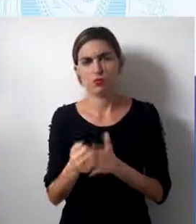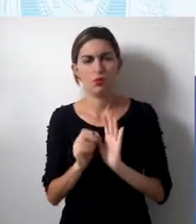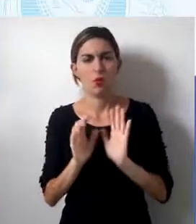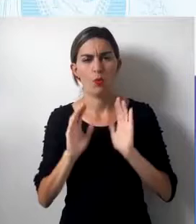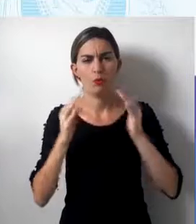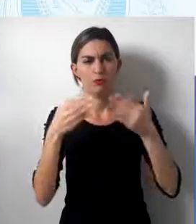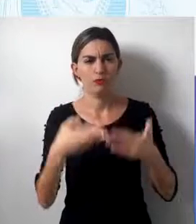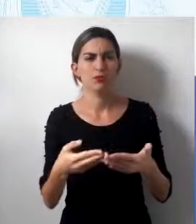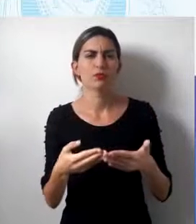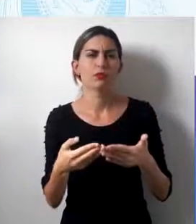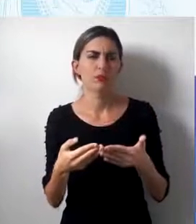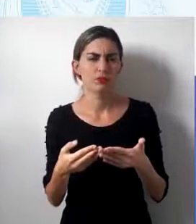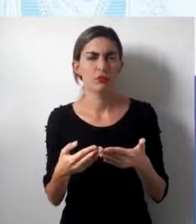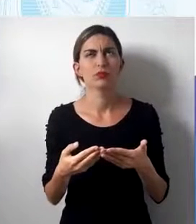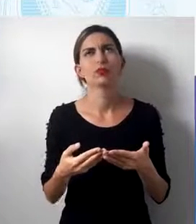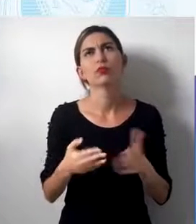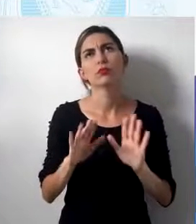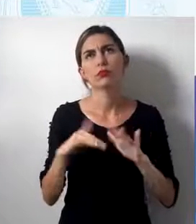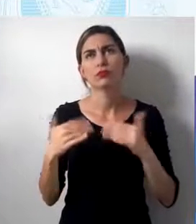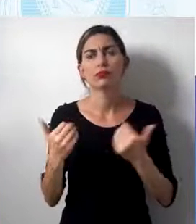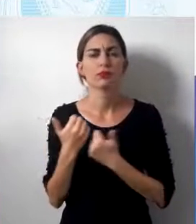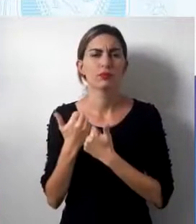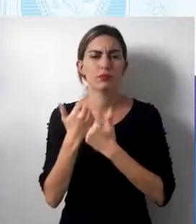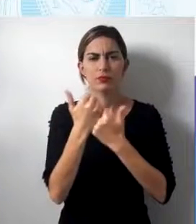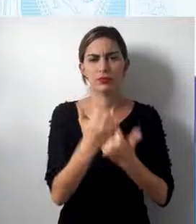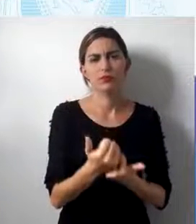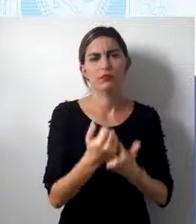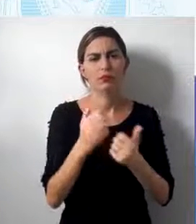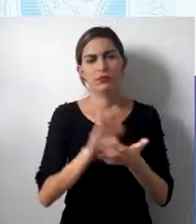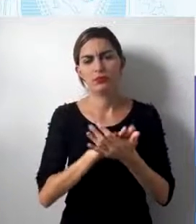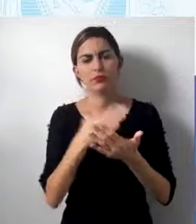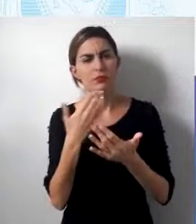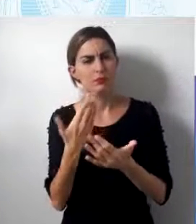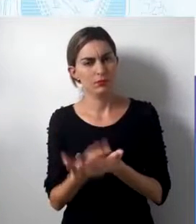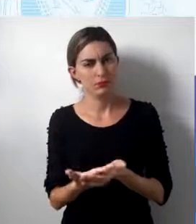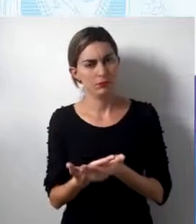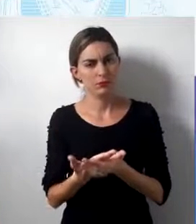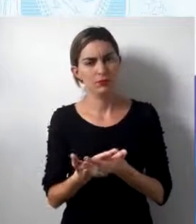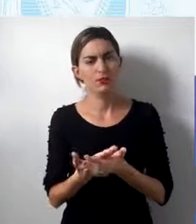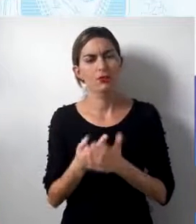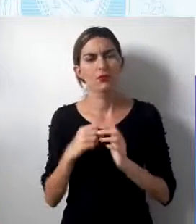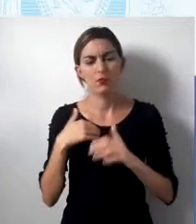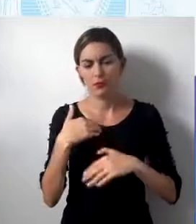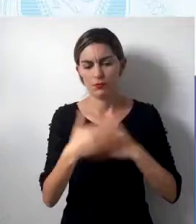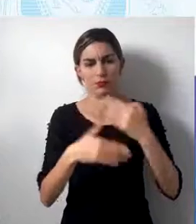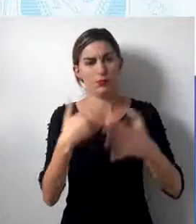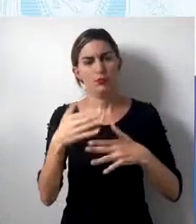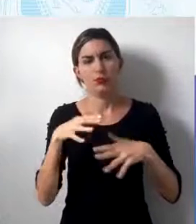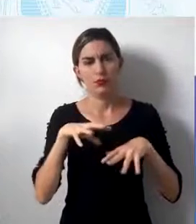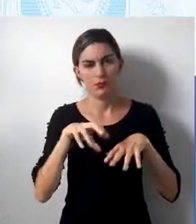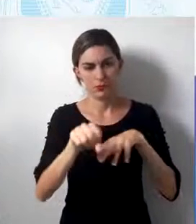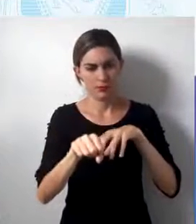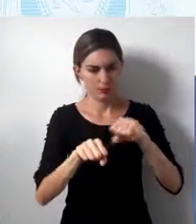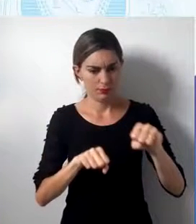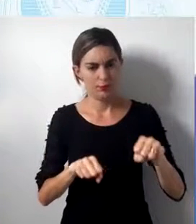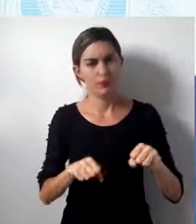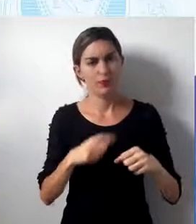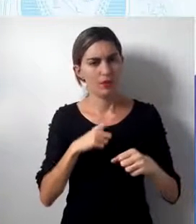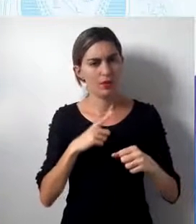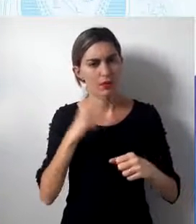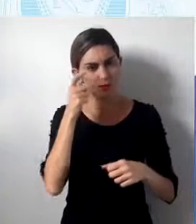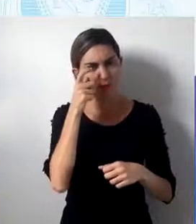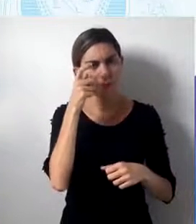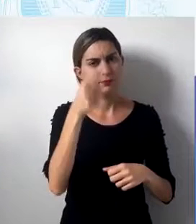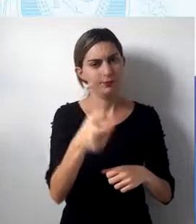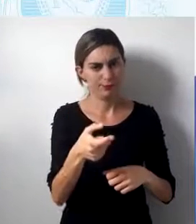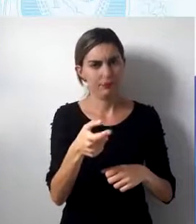com um objetivo, né? Então é uma representação que traduz o processo de ocupação, né? Ela tem